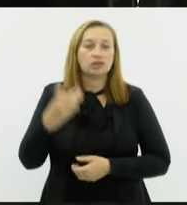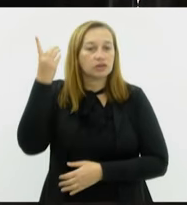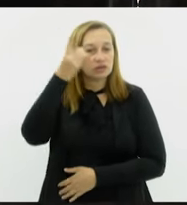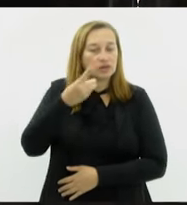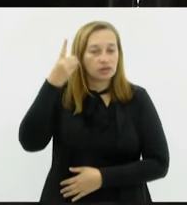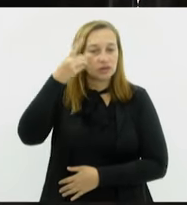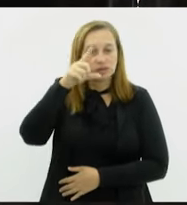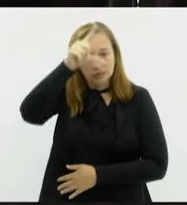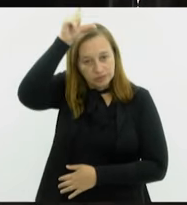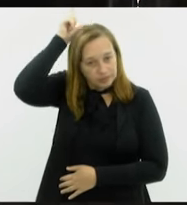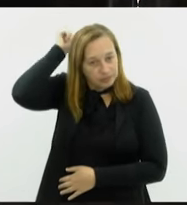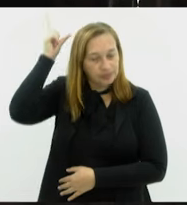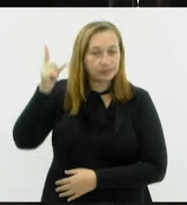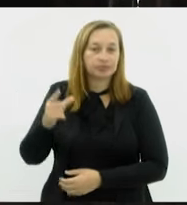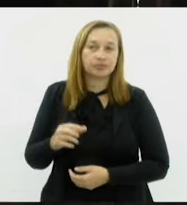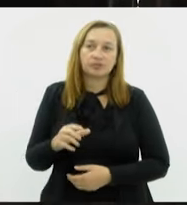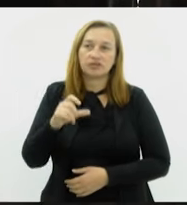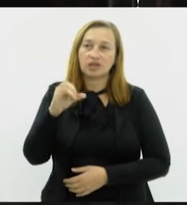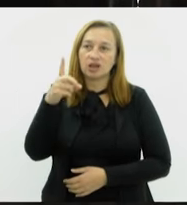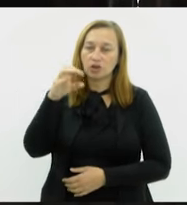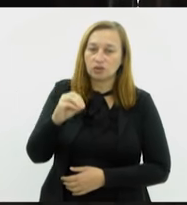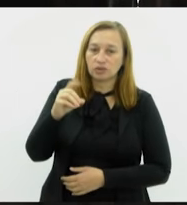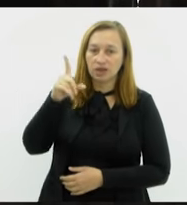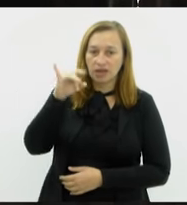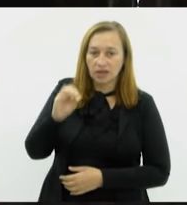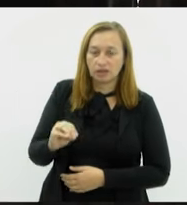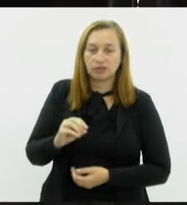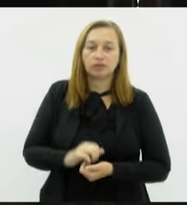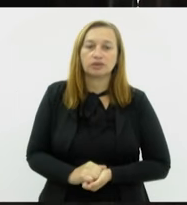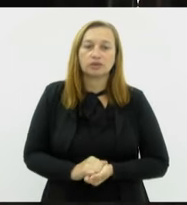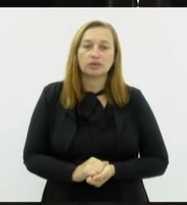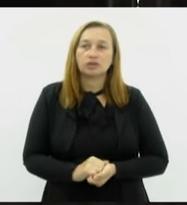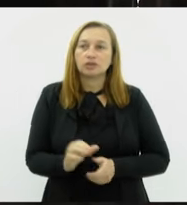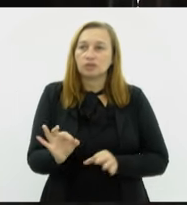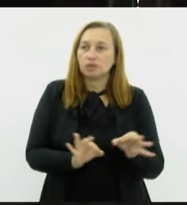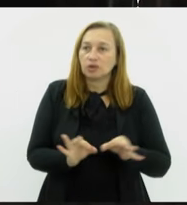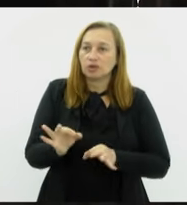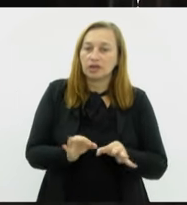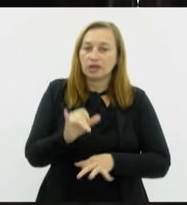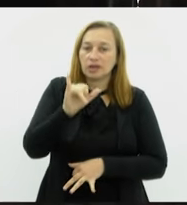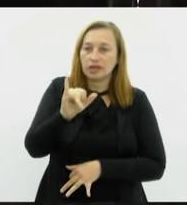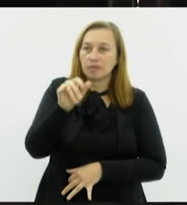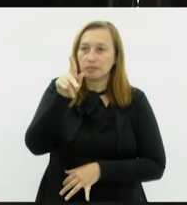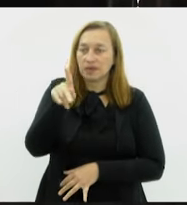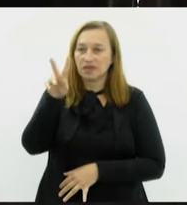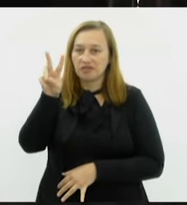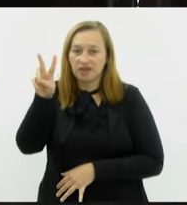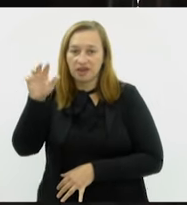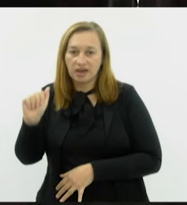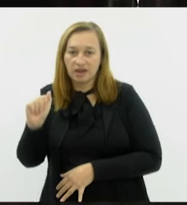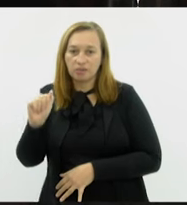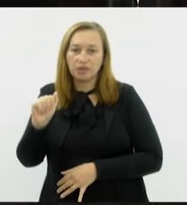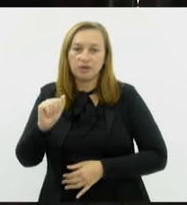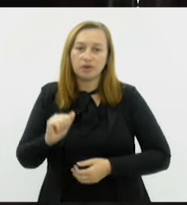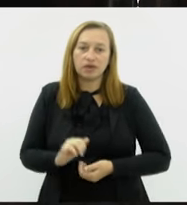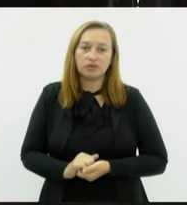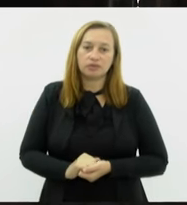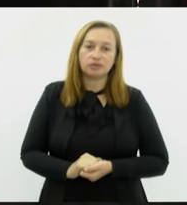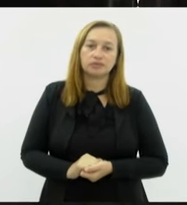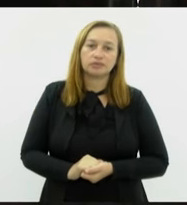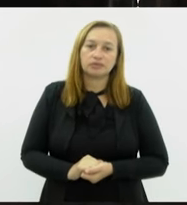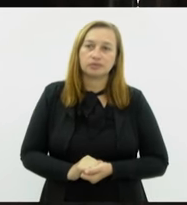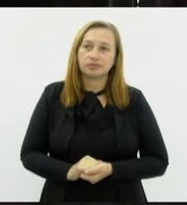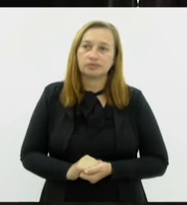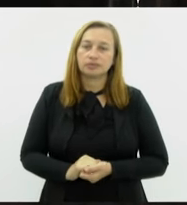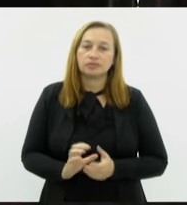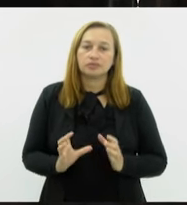deputado Luiz Paulo e Cláudio Caiado, que dispõe sobre o programa IPVA em dia e dá outras providências, pareceres da